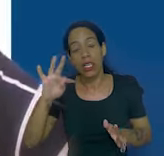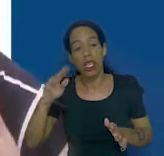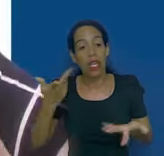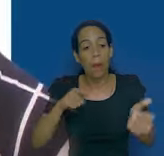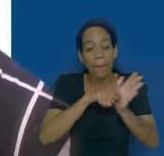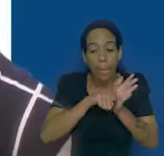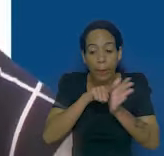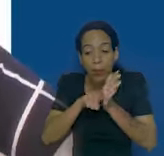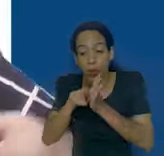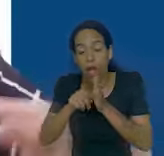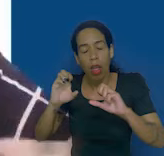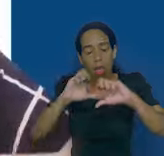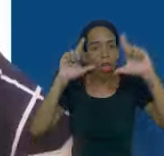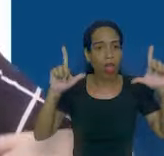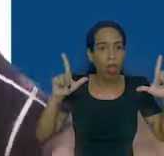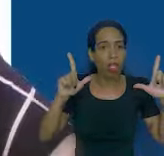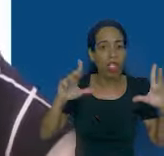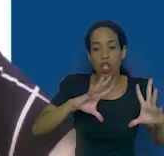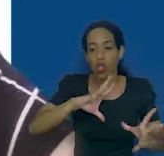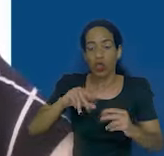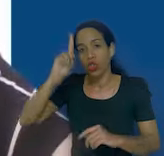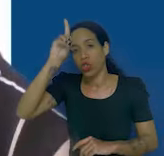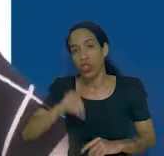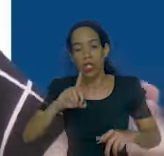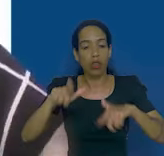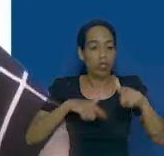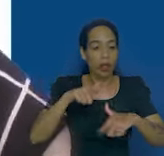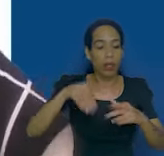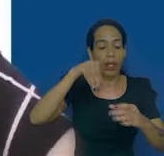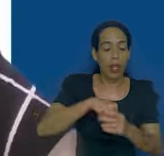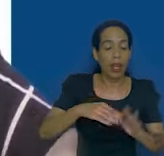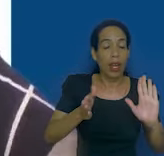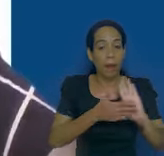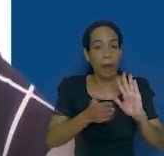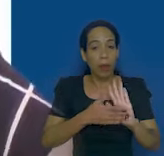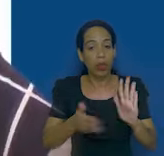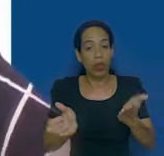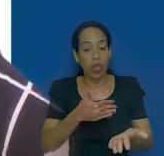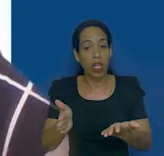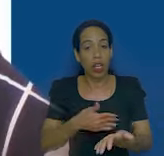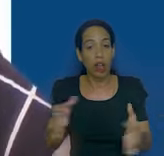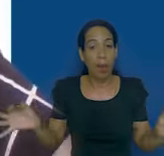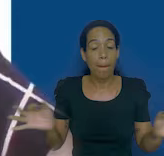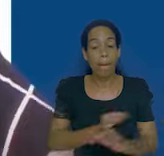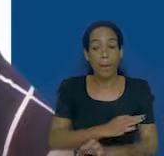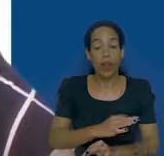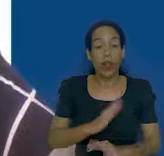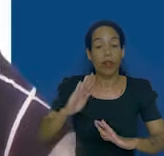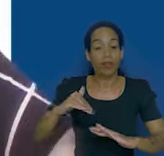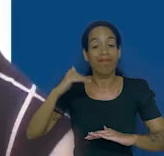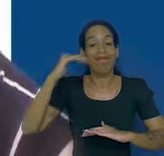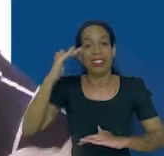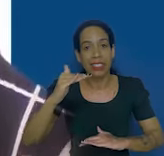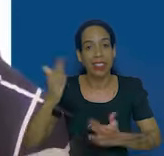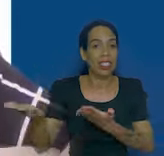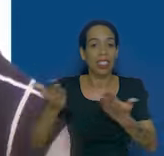gente procurou, né, claro, pegar tudo do direito do trabalho dentro da proposta do livro, que é um manual prático, e, além